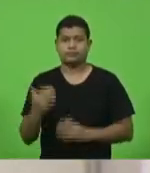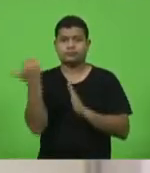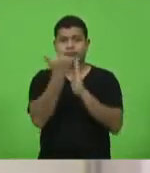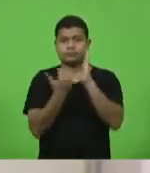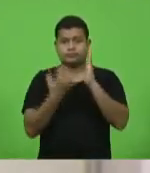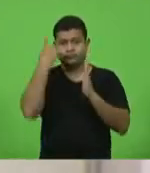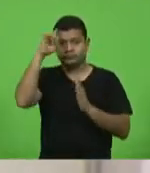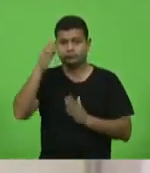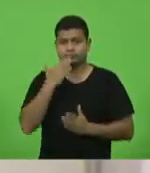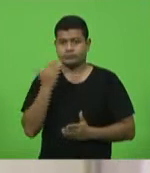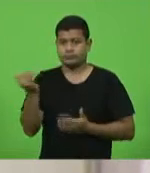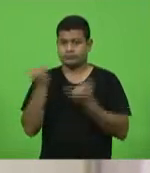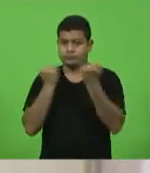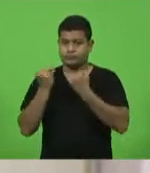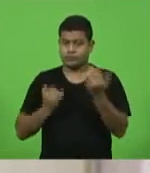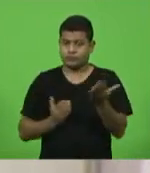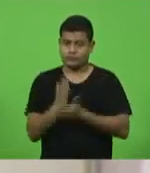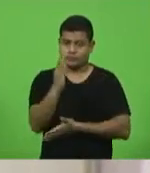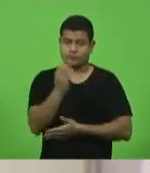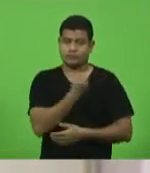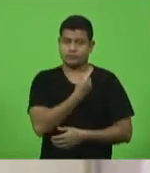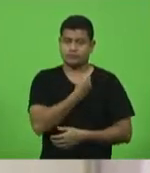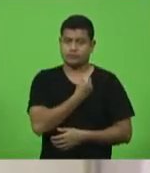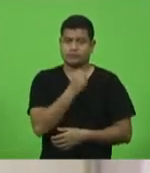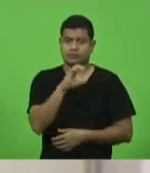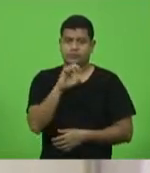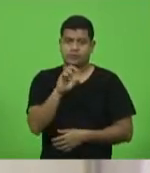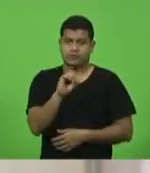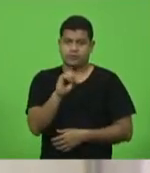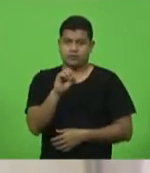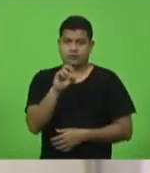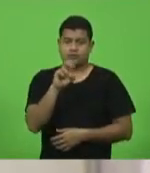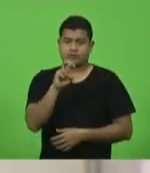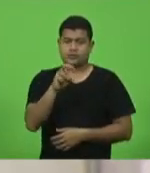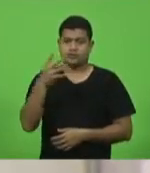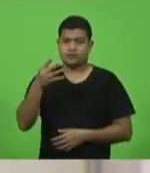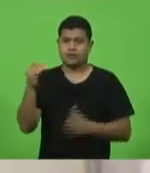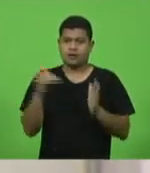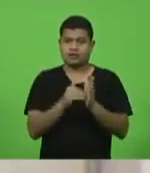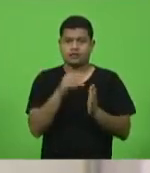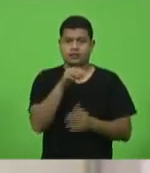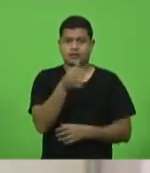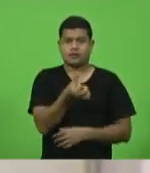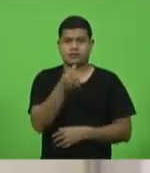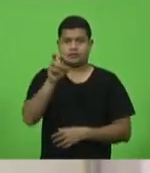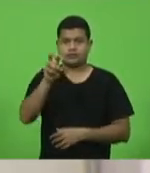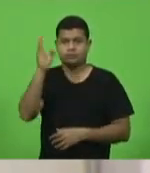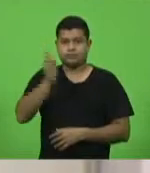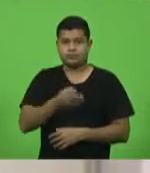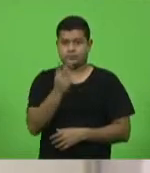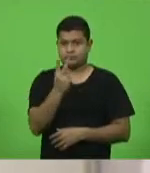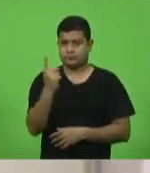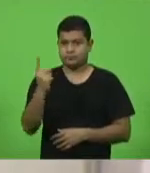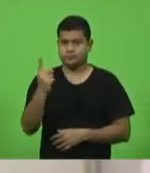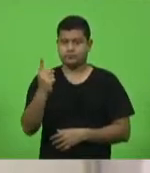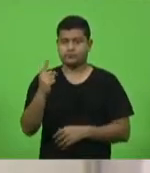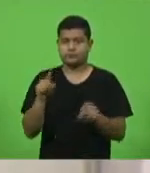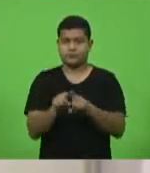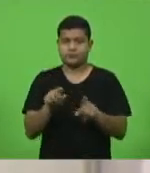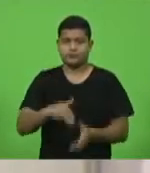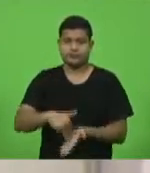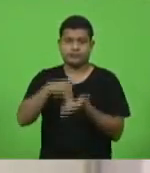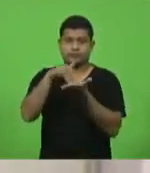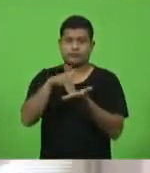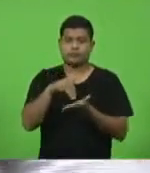aprovados os pedidos de informação números 054 a 065, barra 2021 e as moções